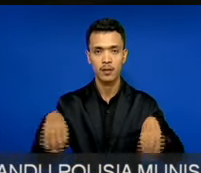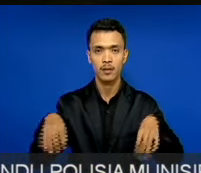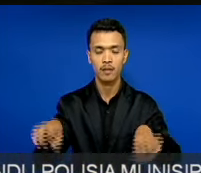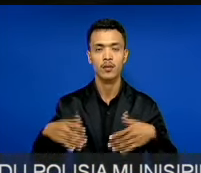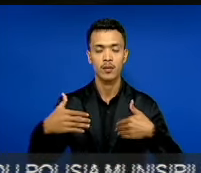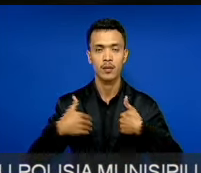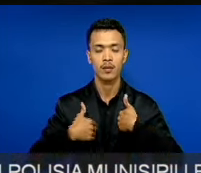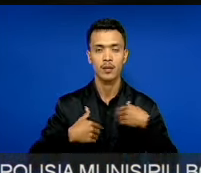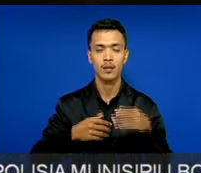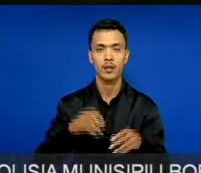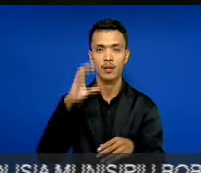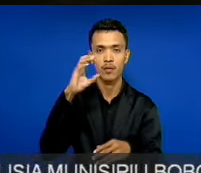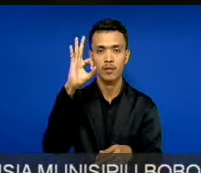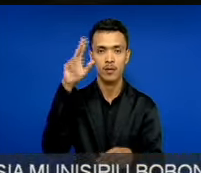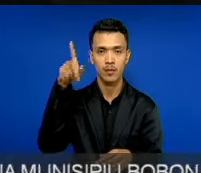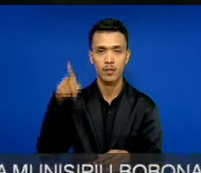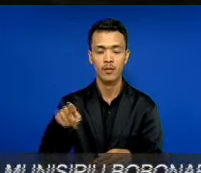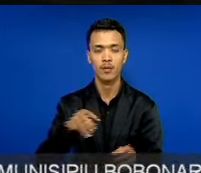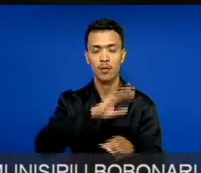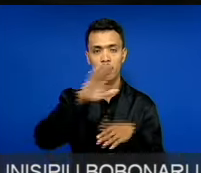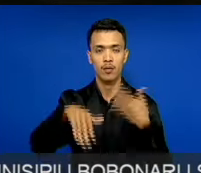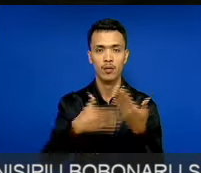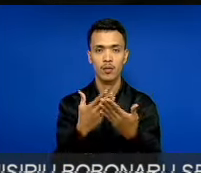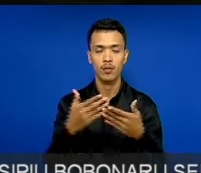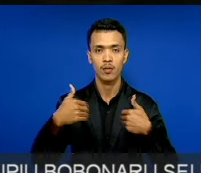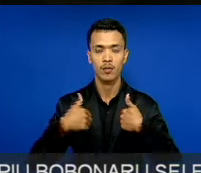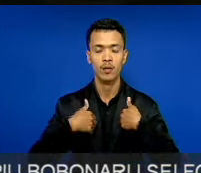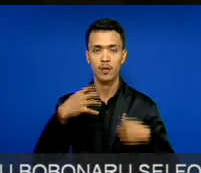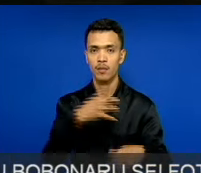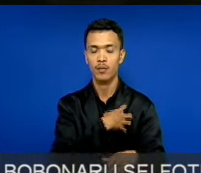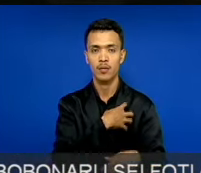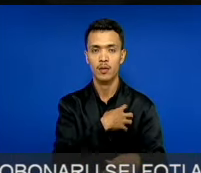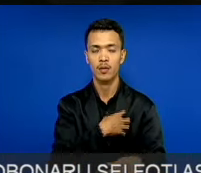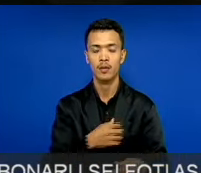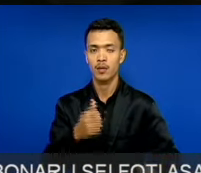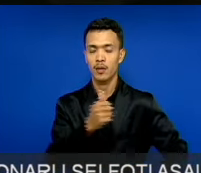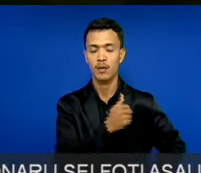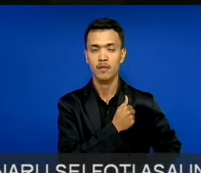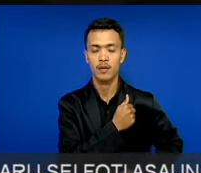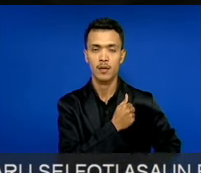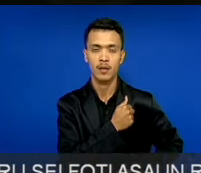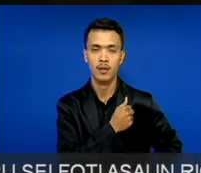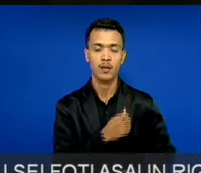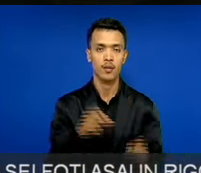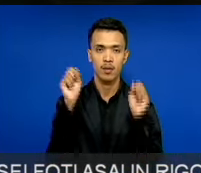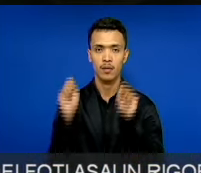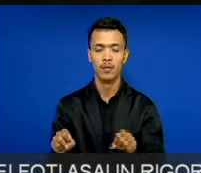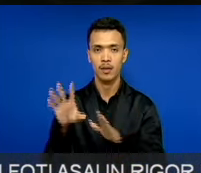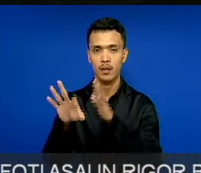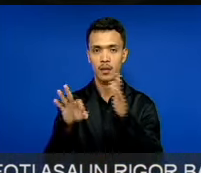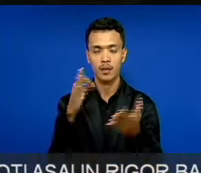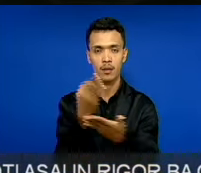função pública, o todo tem que dar a polícia que vai a fevereiro dele, onde vai a reta